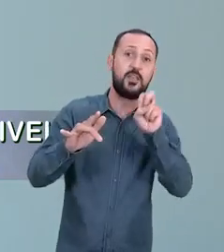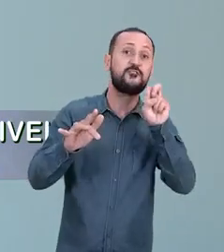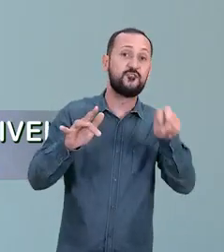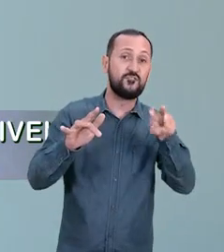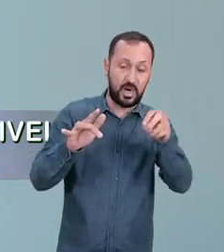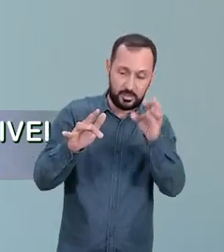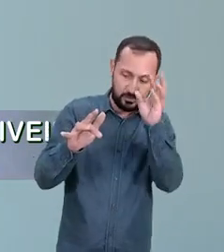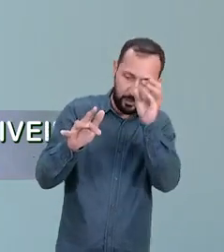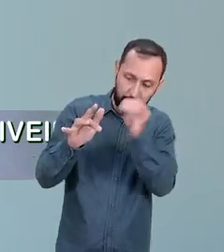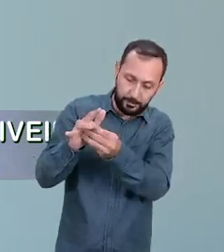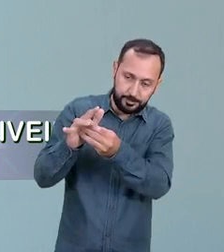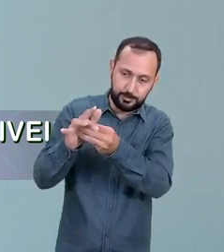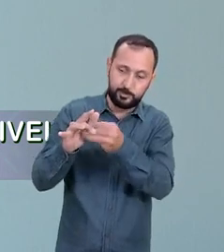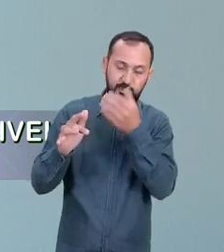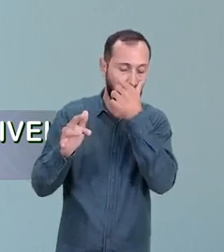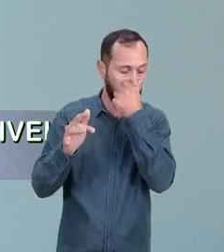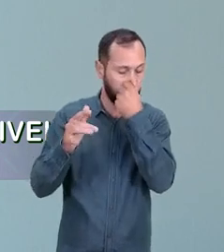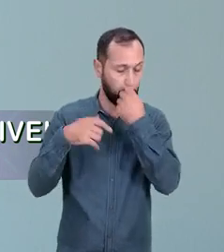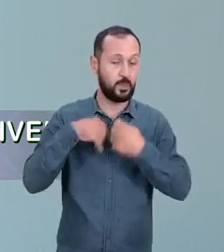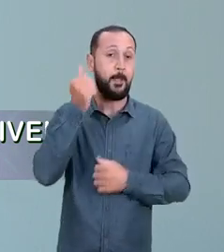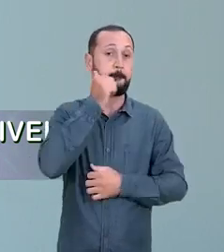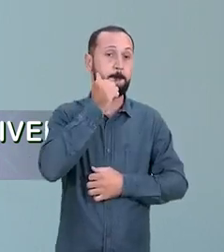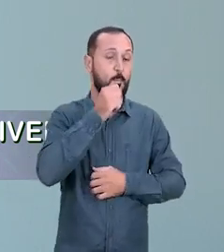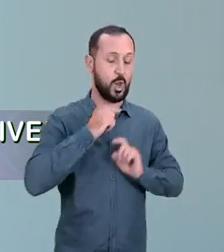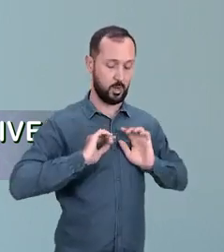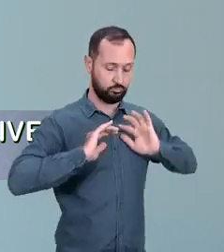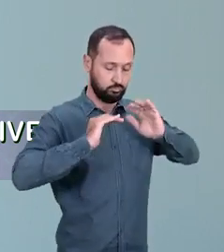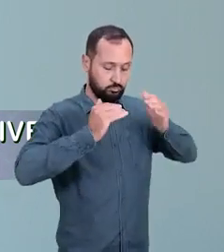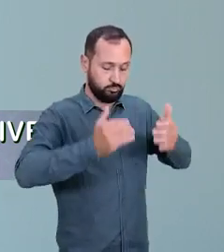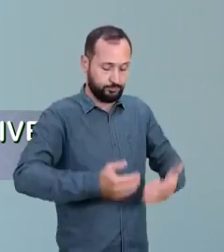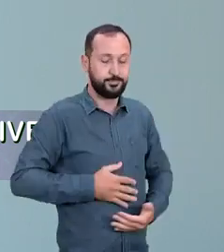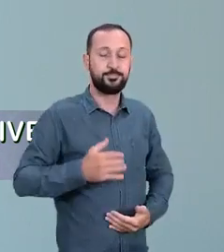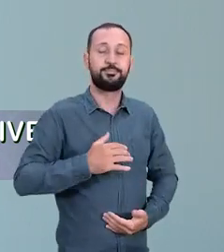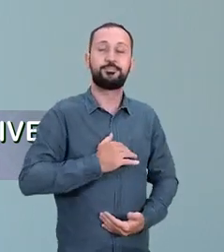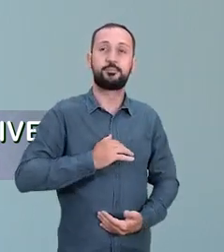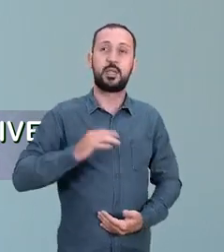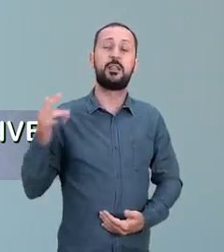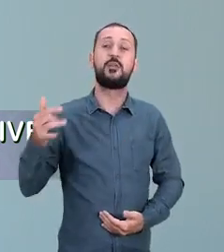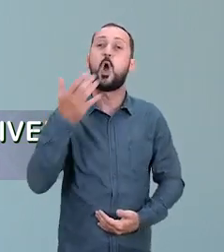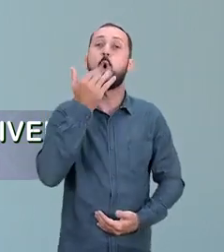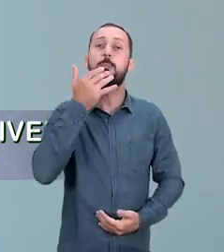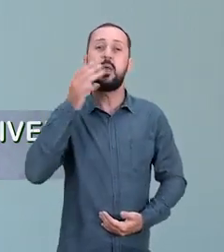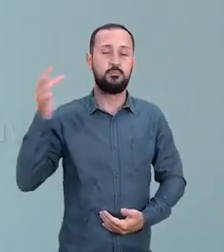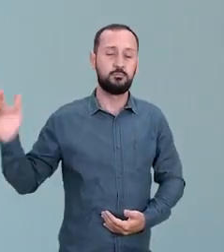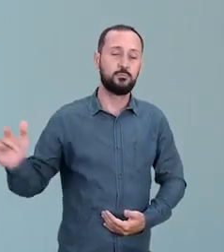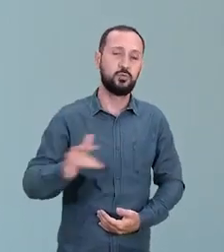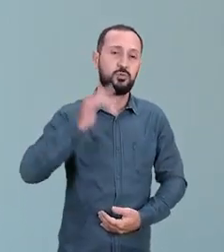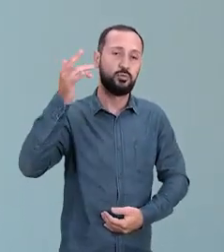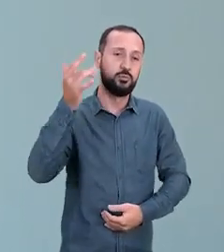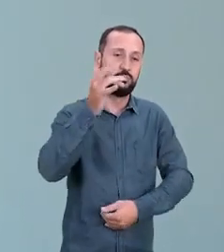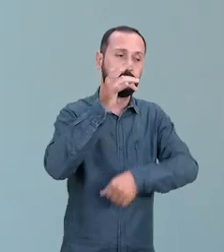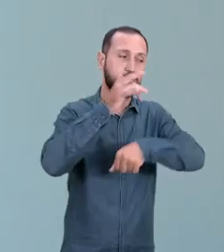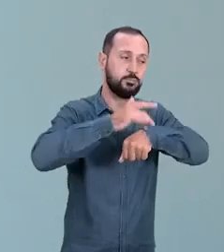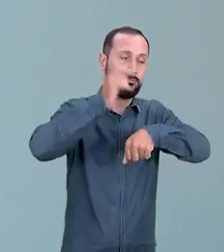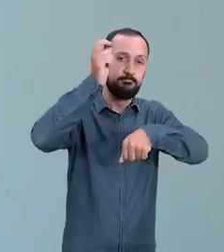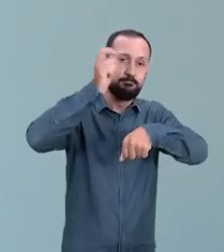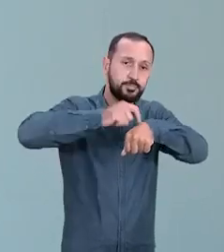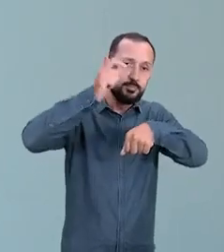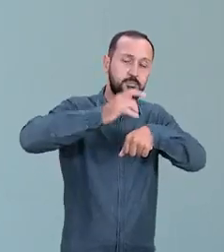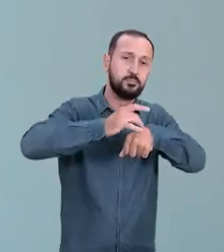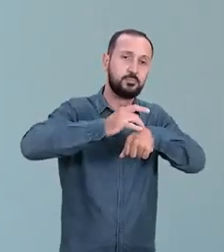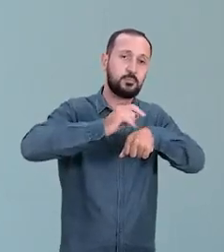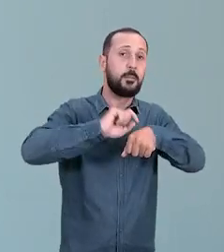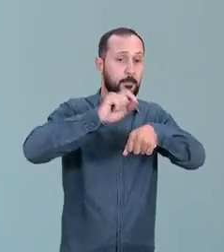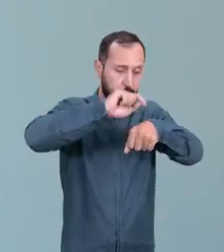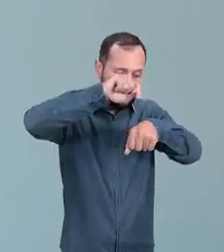e ele faz o repasso sanguíneo, ele se alimenta numa mulher, gestante no caso, e ele passa o vírus para a mulher que pode ou